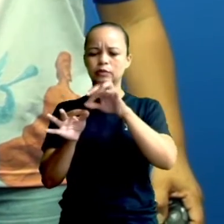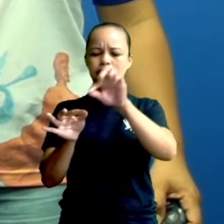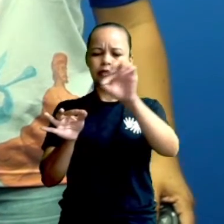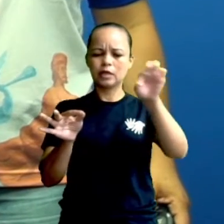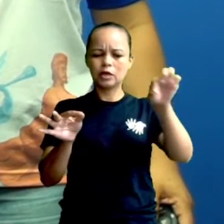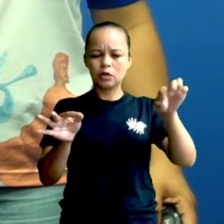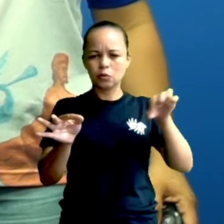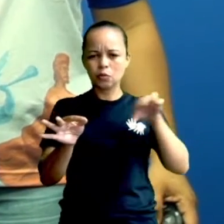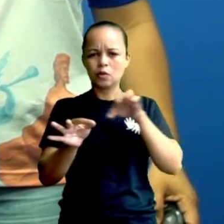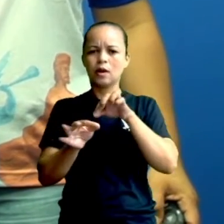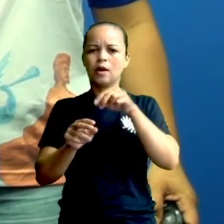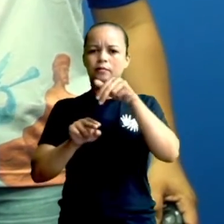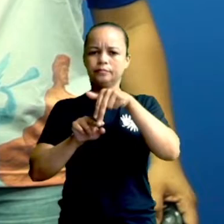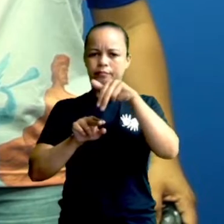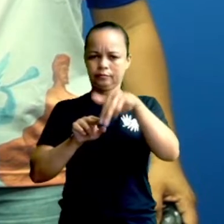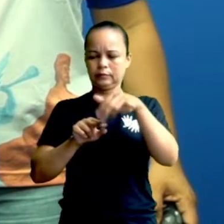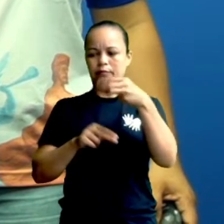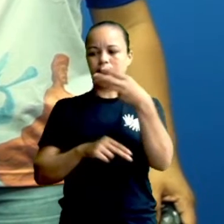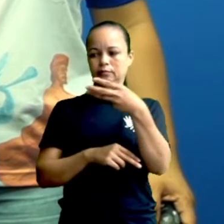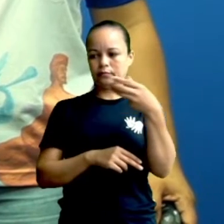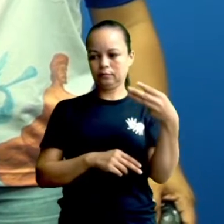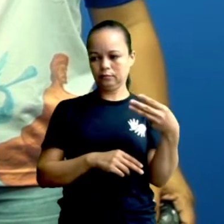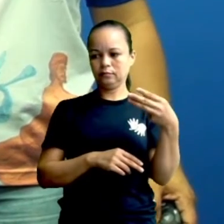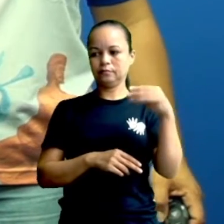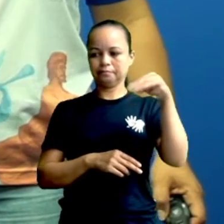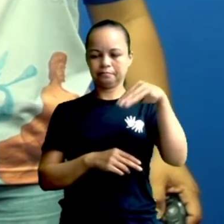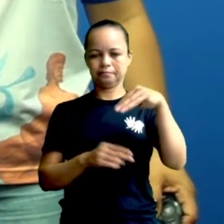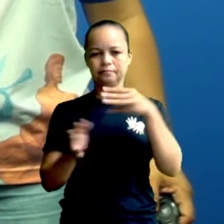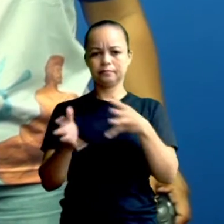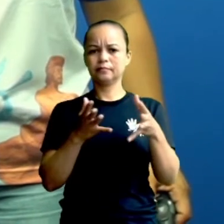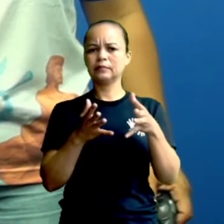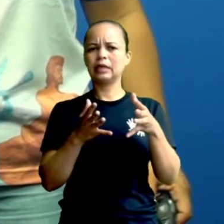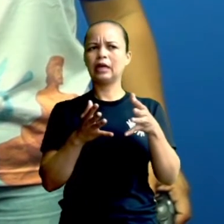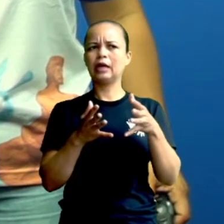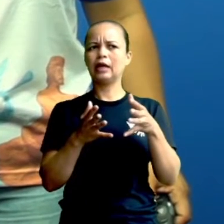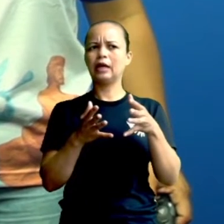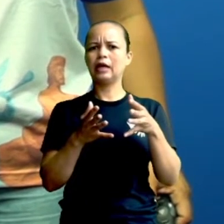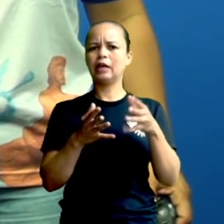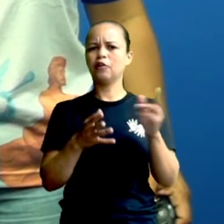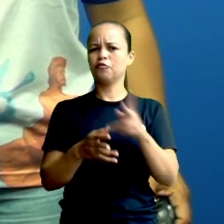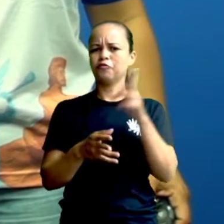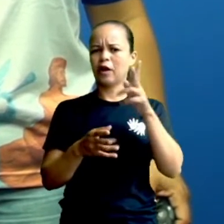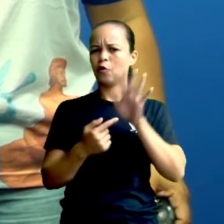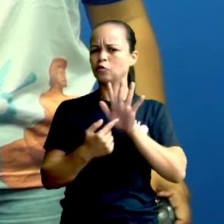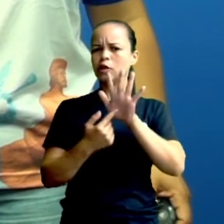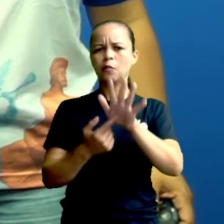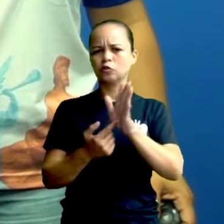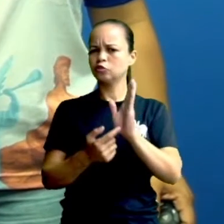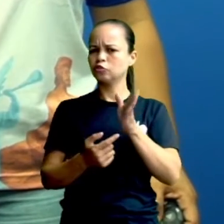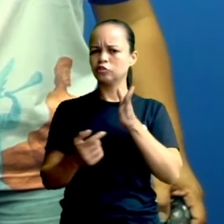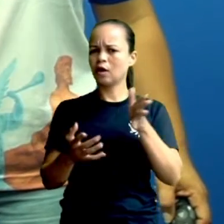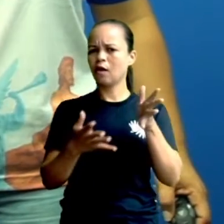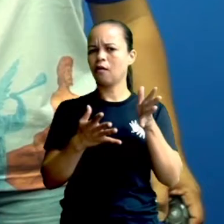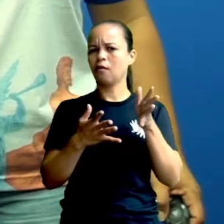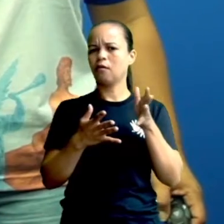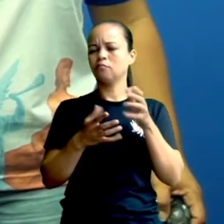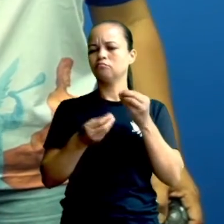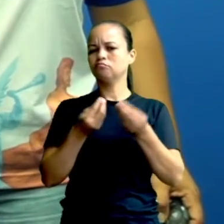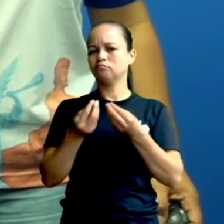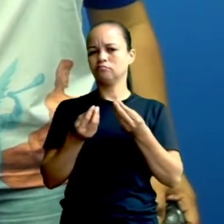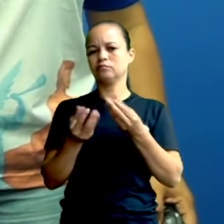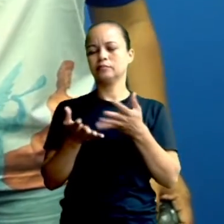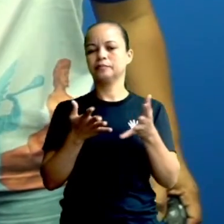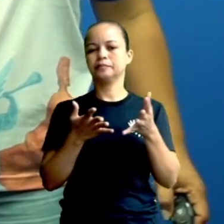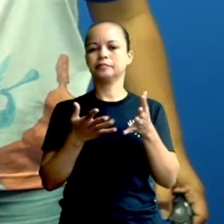metros. Se o comprimento circular é 33 metros, ele já deu o valor da circunferência, gente. Ele já